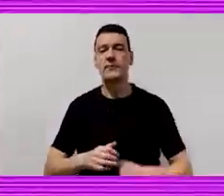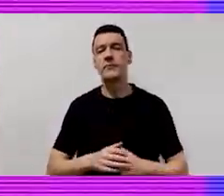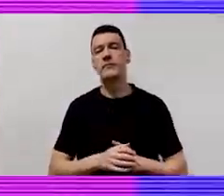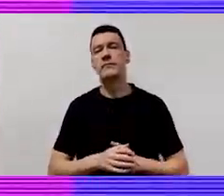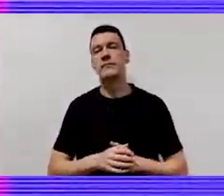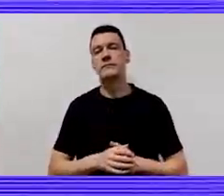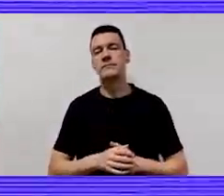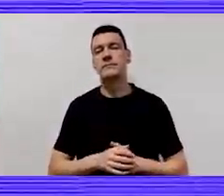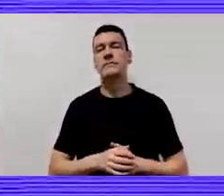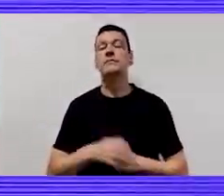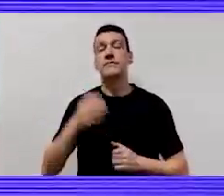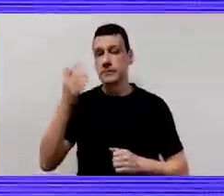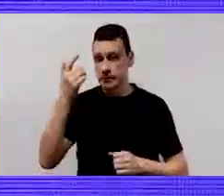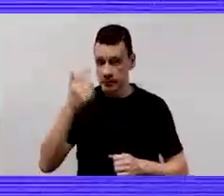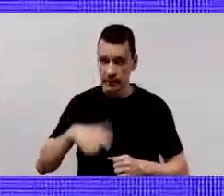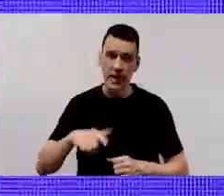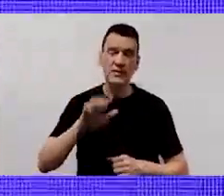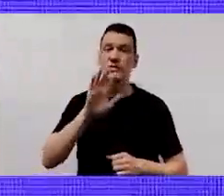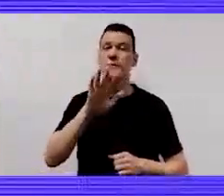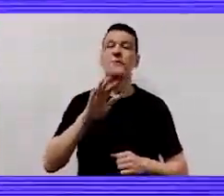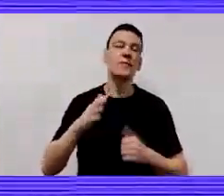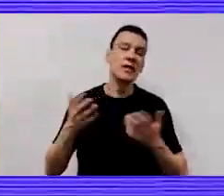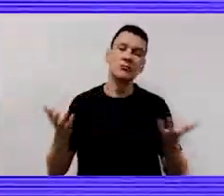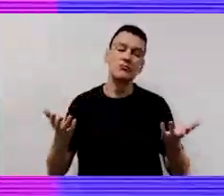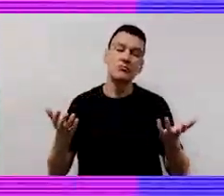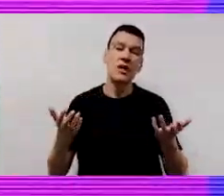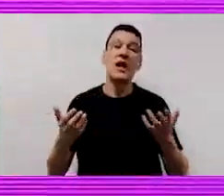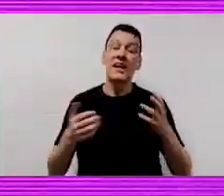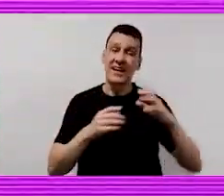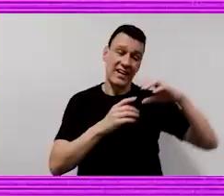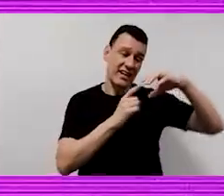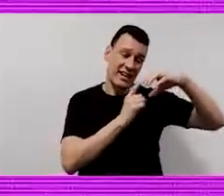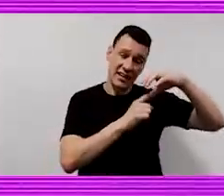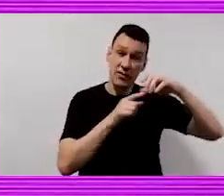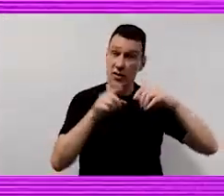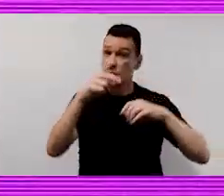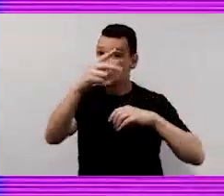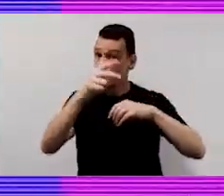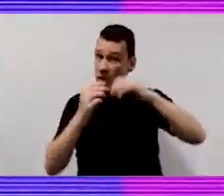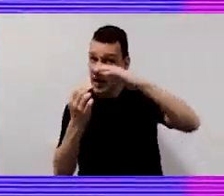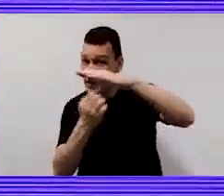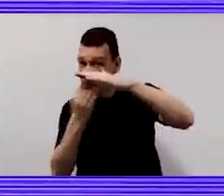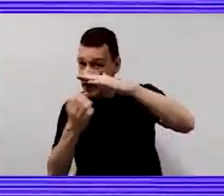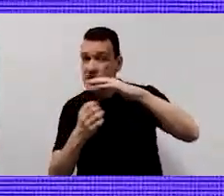E o que os seus clientes esperam da sua empresa quando você fala de autenticação e fraude?